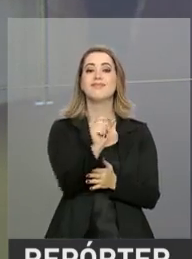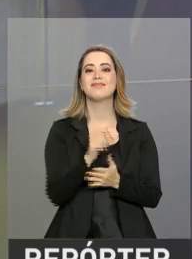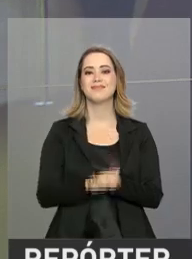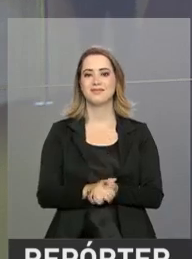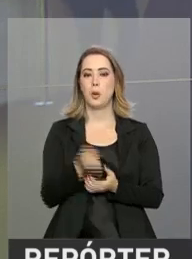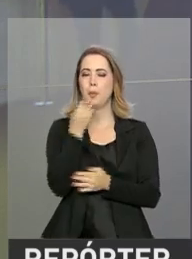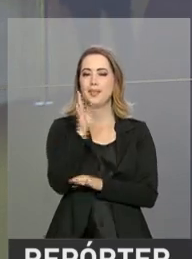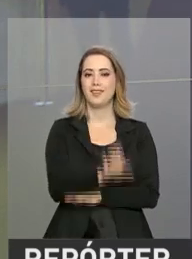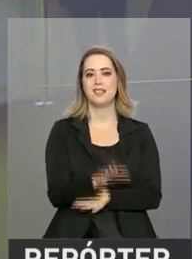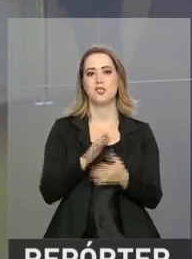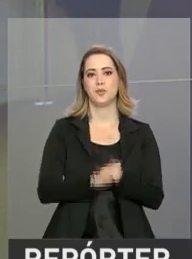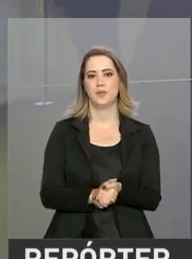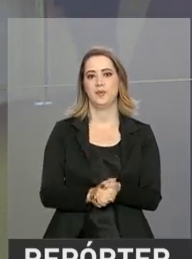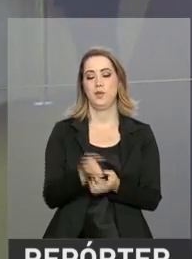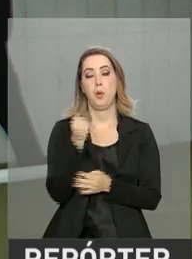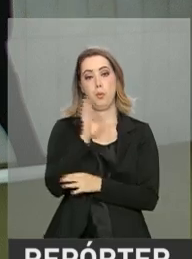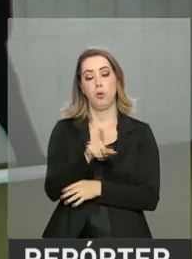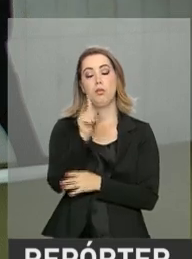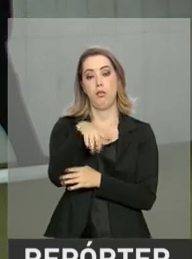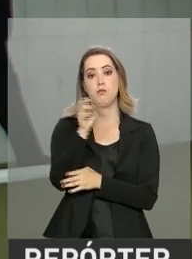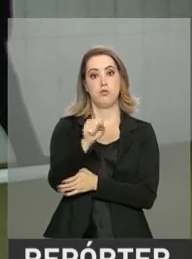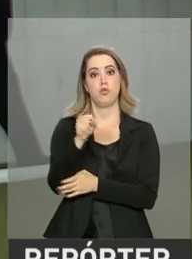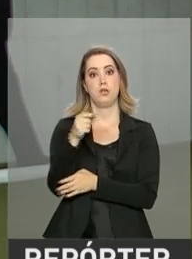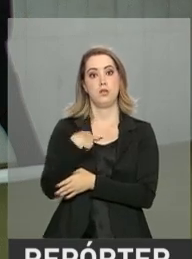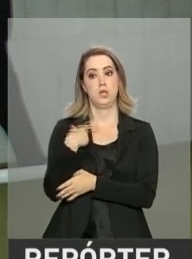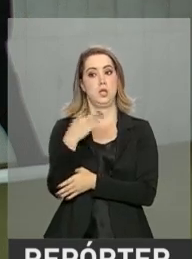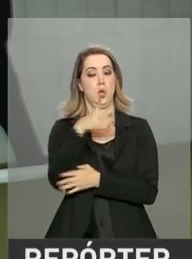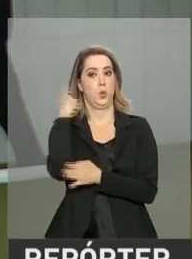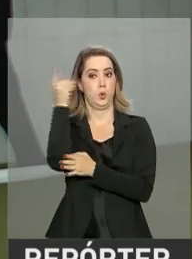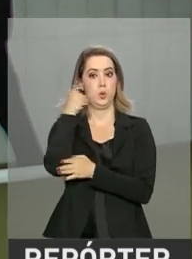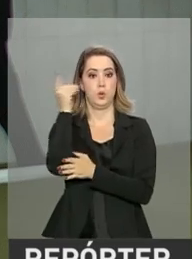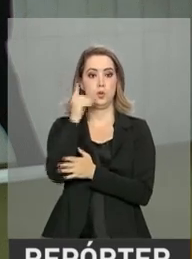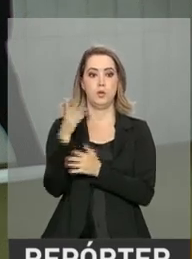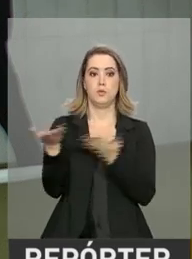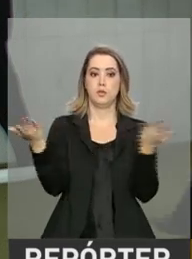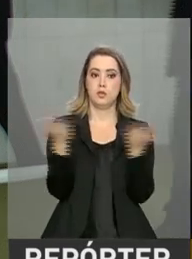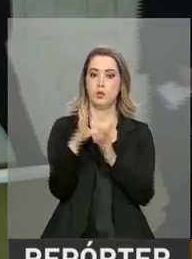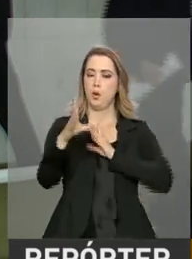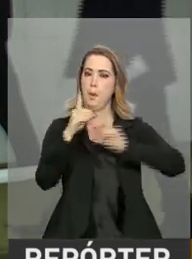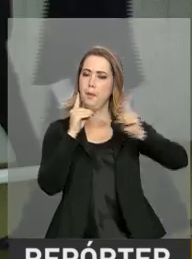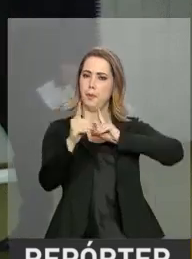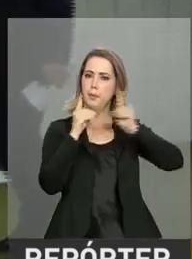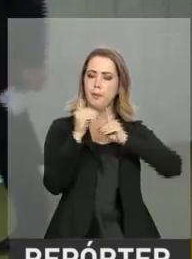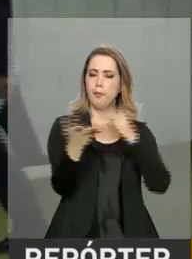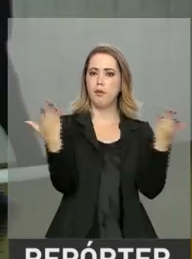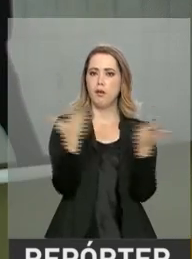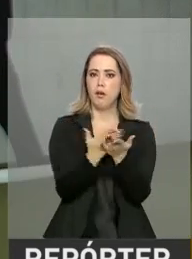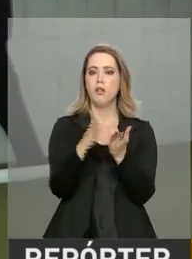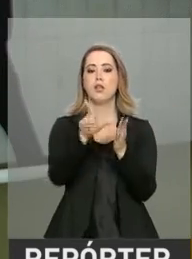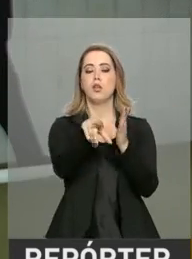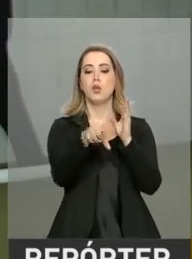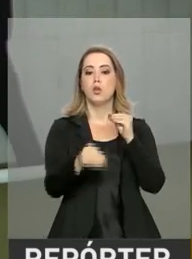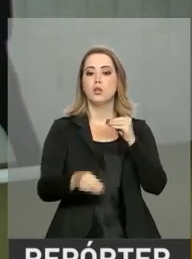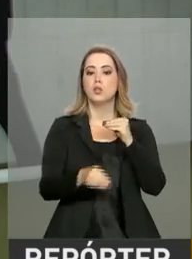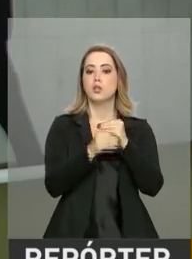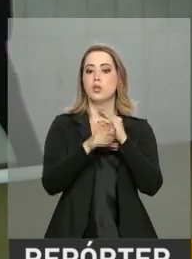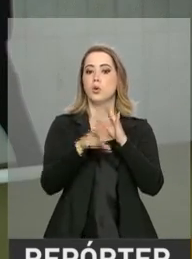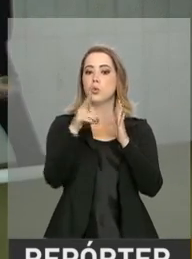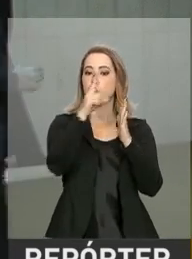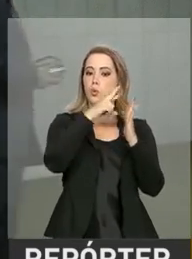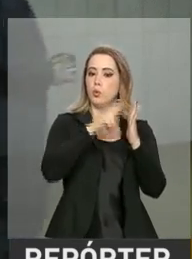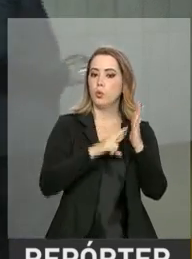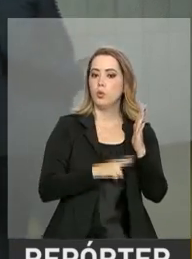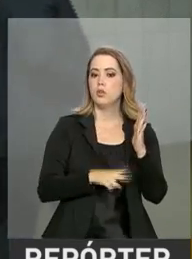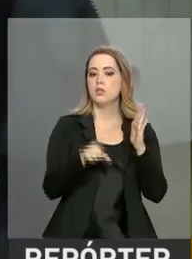Boa tarde. Boa tarde, Zé Luiz. É isso mesmo, os deputados estão discutindo o relatório do deputado Tarcísio Peronde, que na